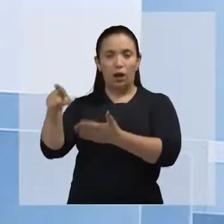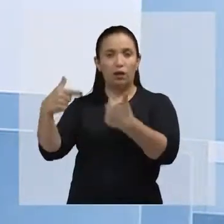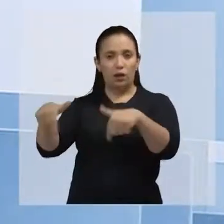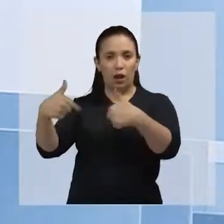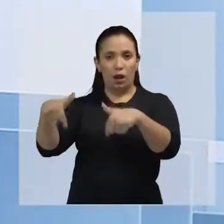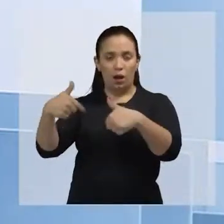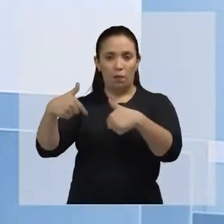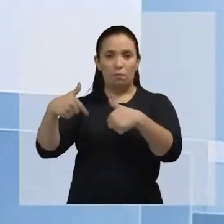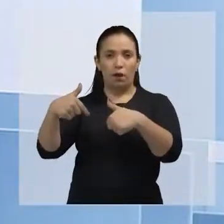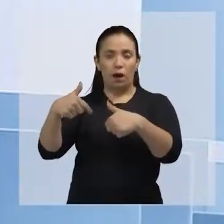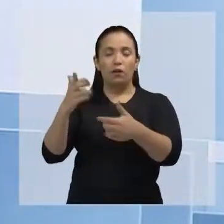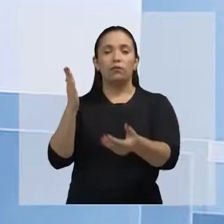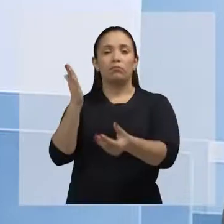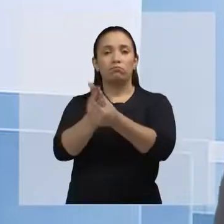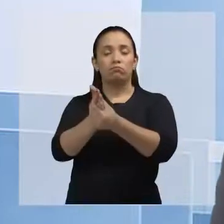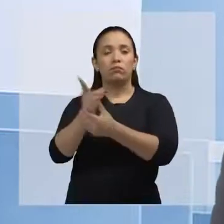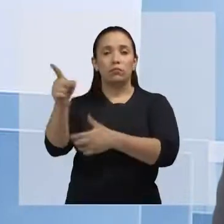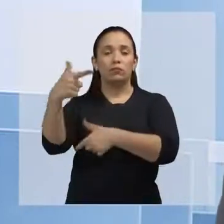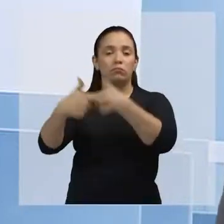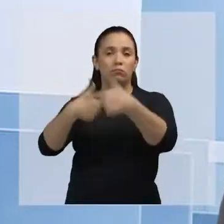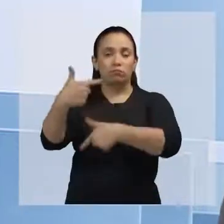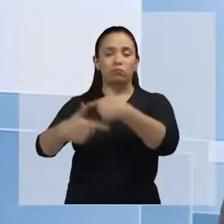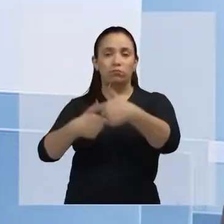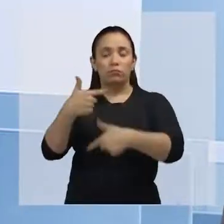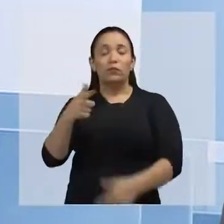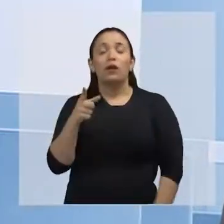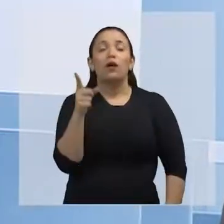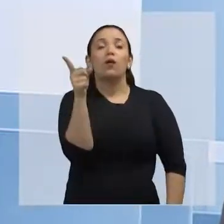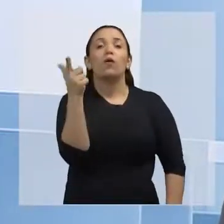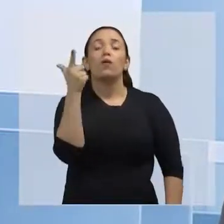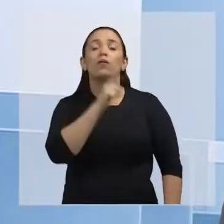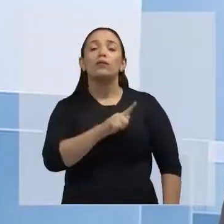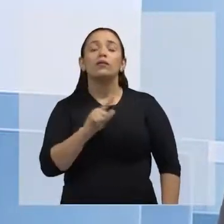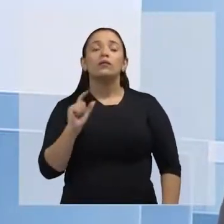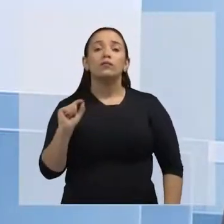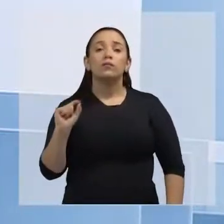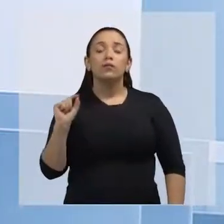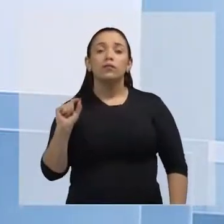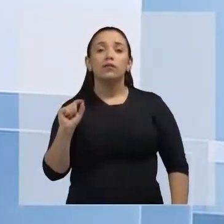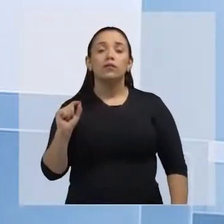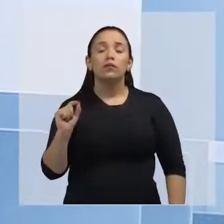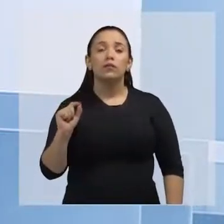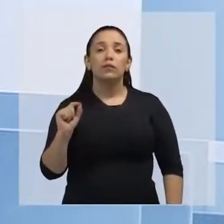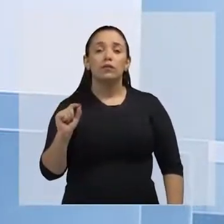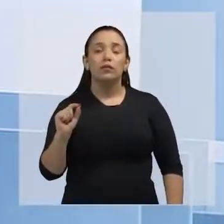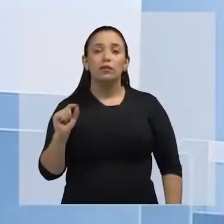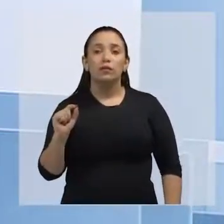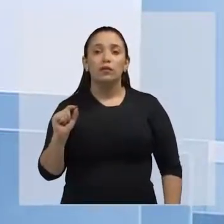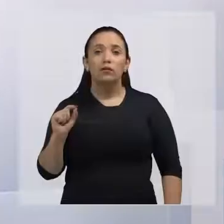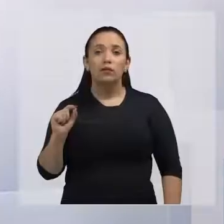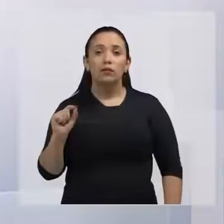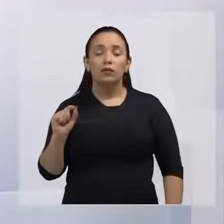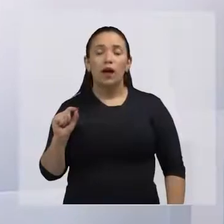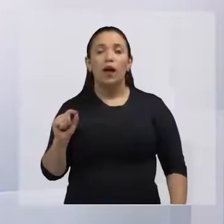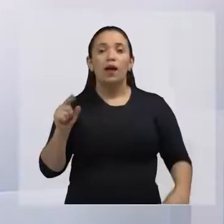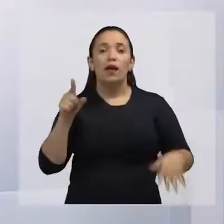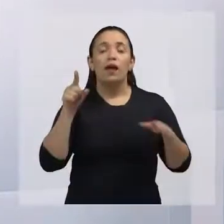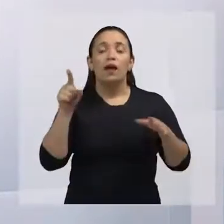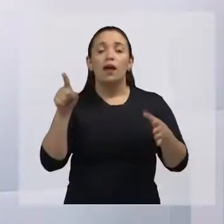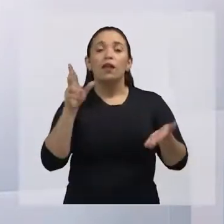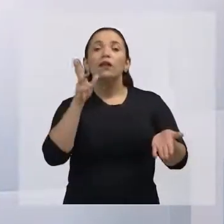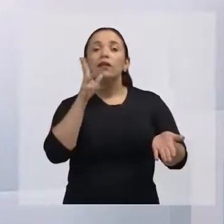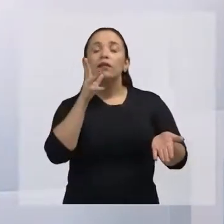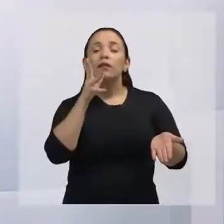trabalha para conseguir uma sentença menor, não. Ele trabalha para conseguir, sabe o quê? Que o processo vá Prescrito.